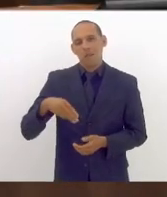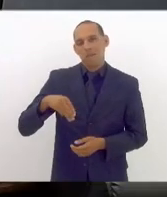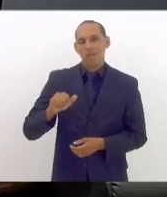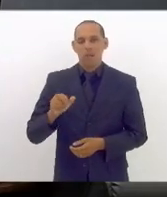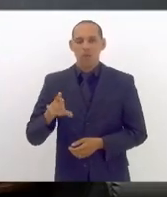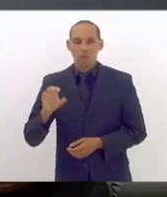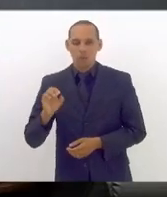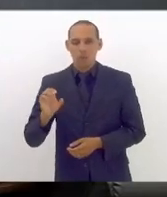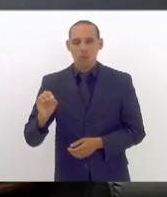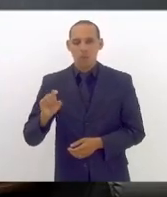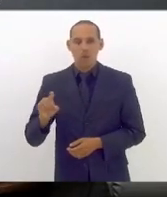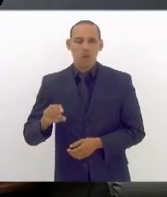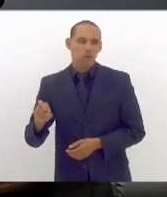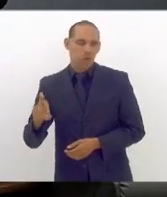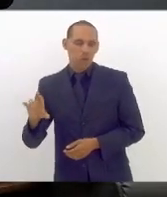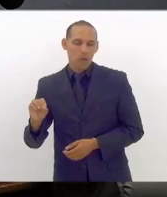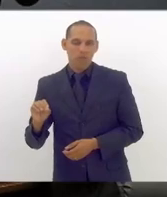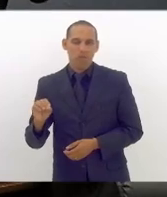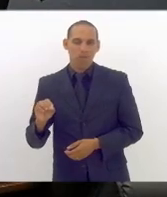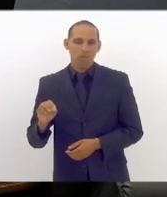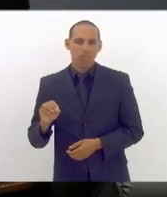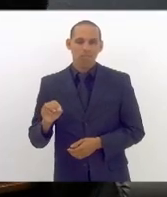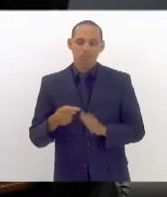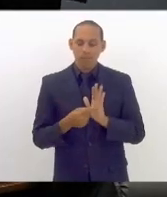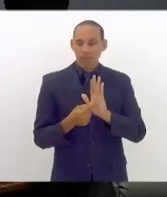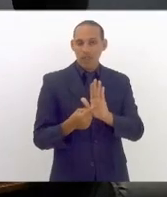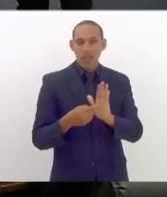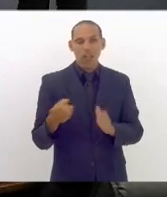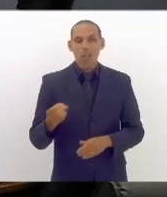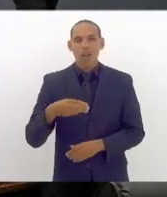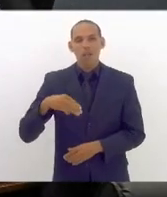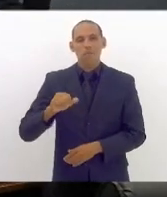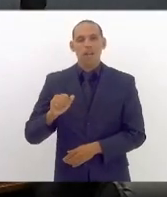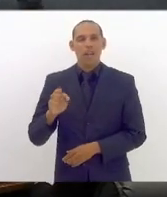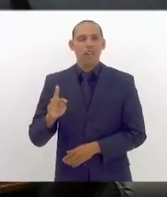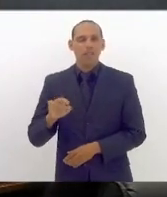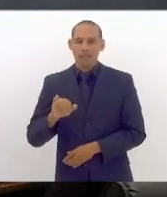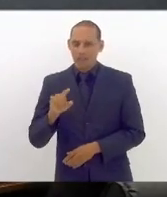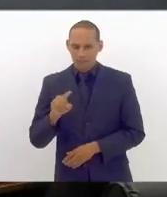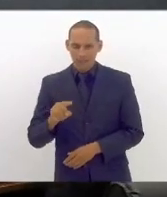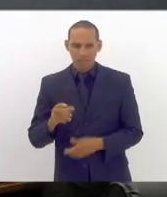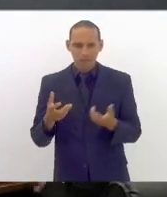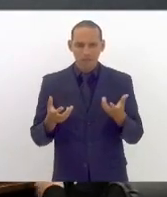Osório fará uma apresentação da nova Matriz quer fazer